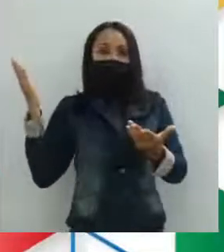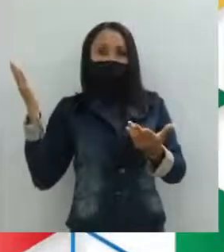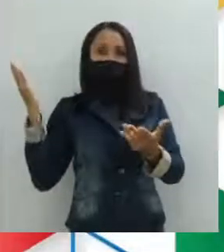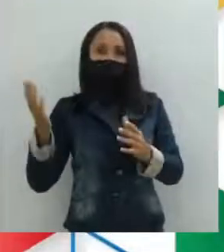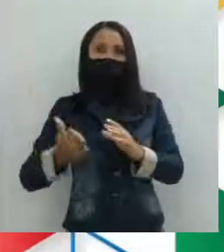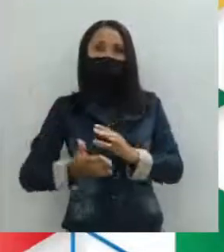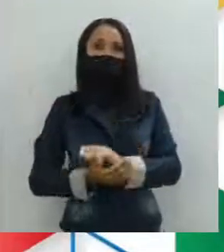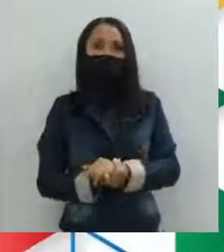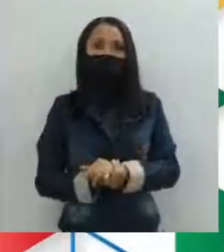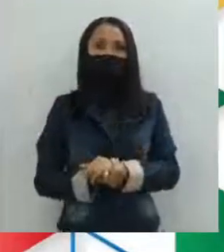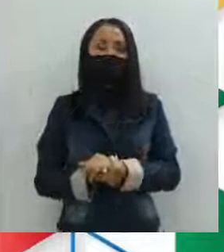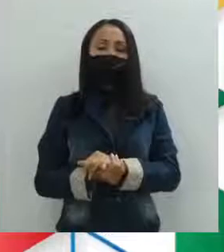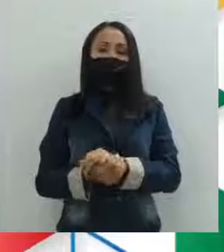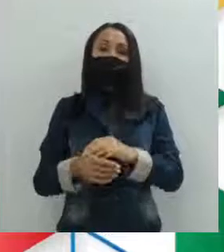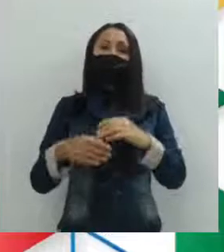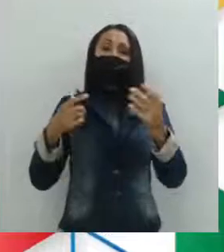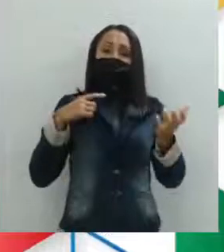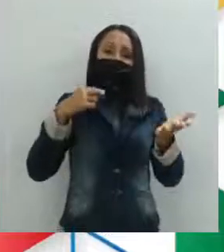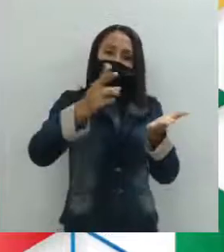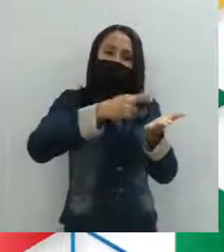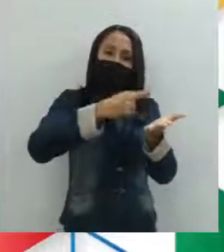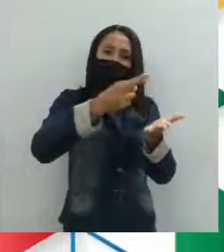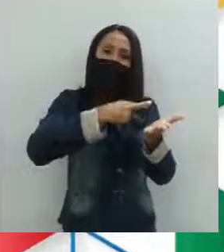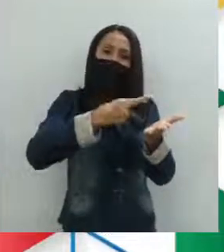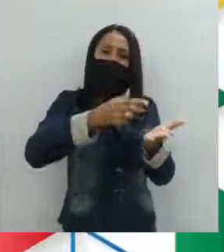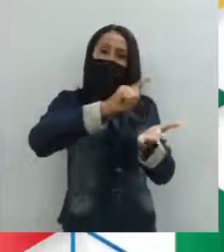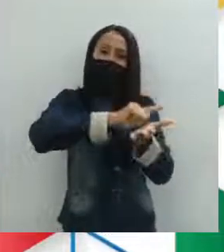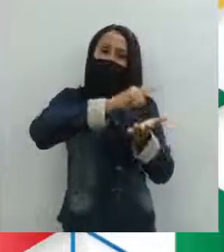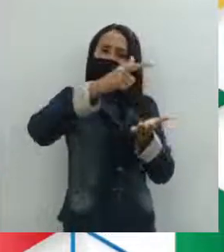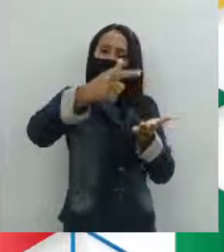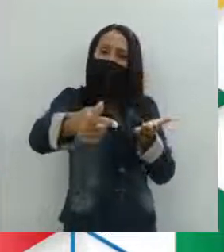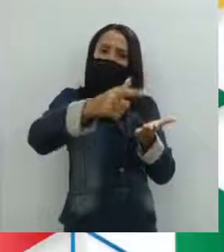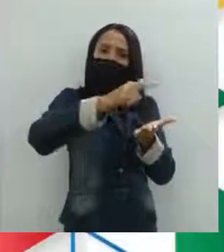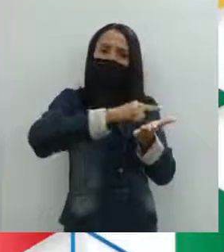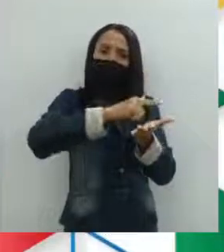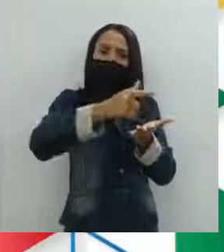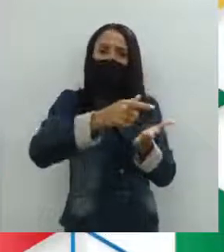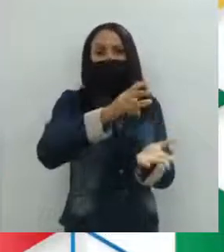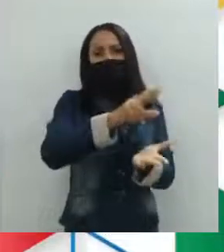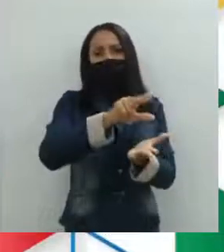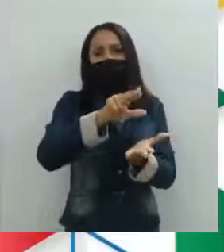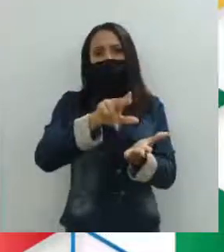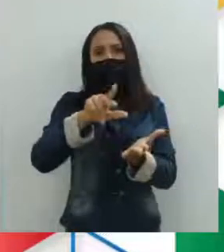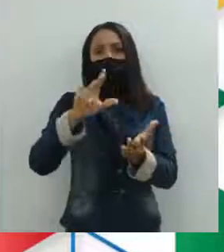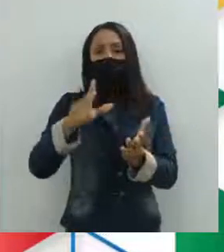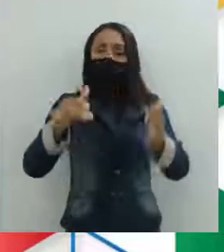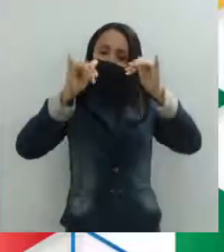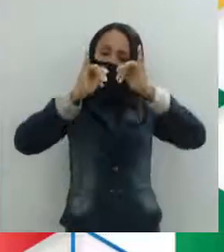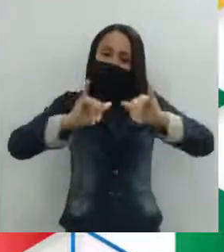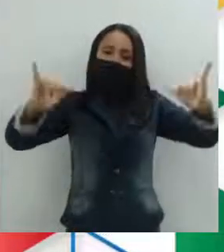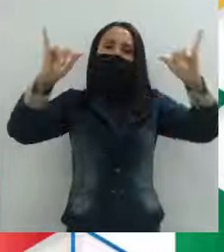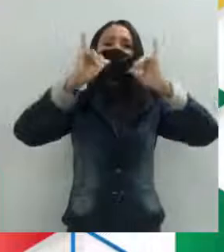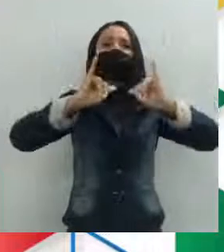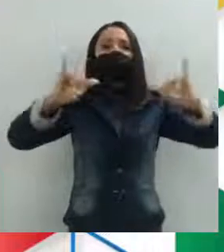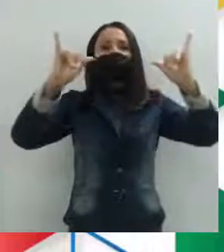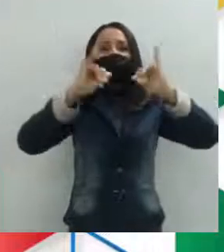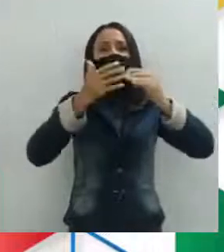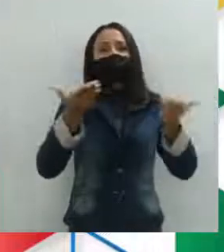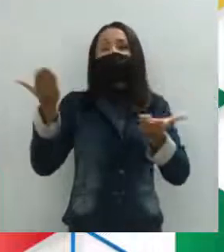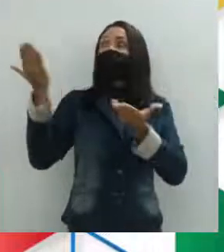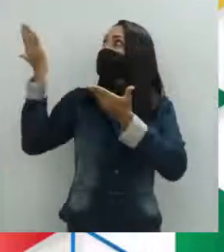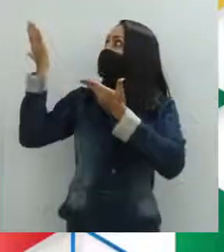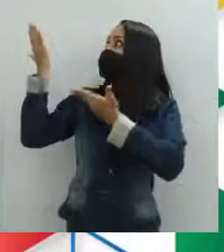aí, nós temos aí revistas, nós temos jornais, etc. Então, a notícia, olhem só aí